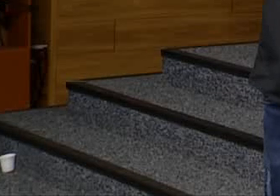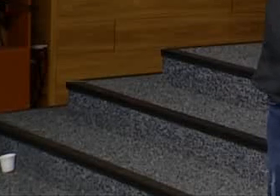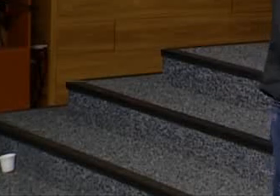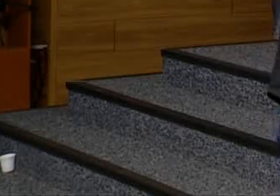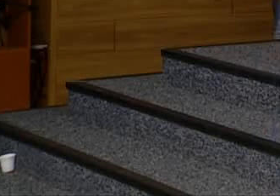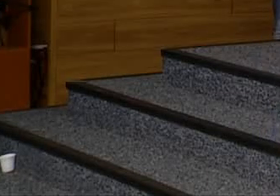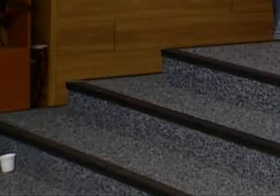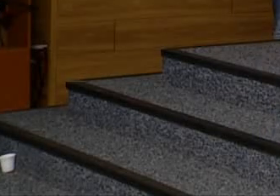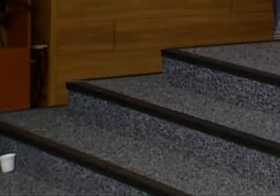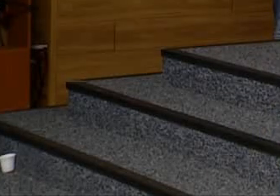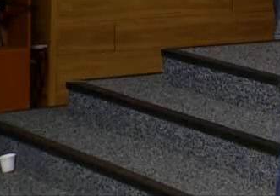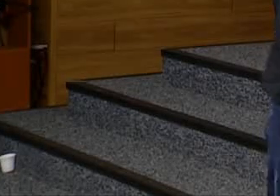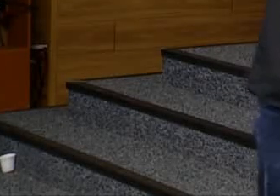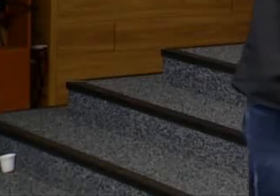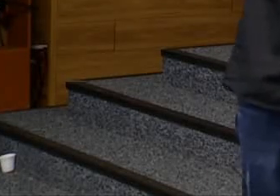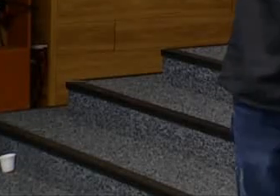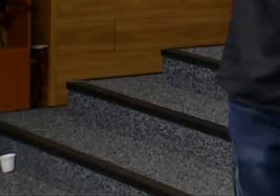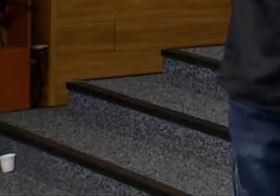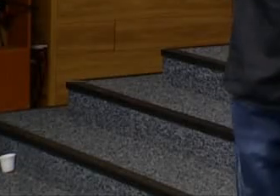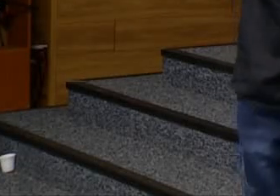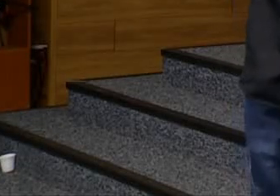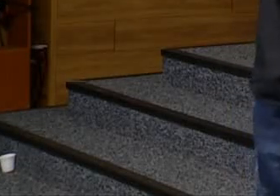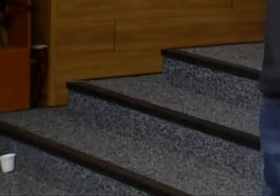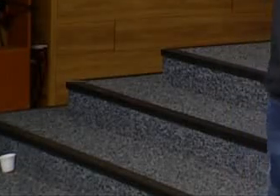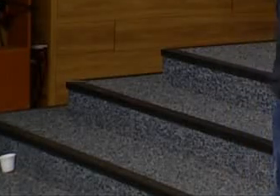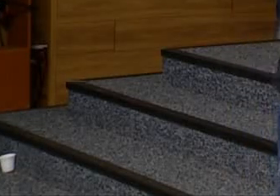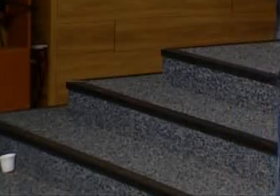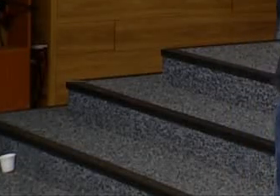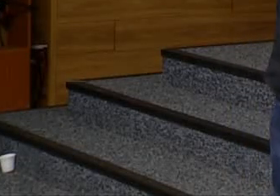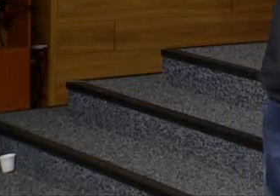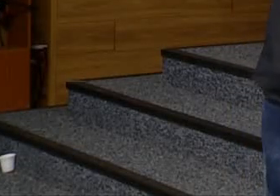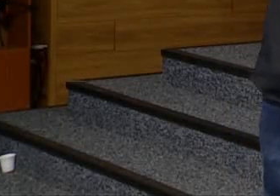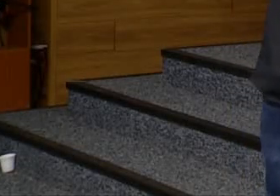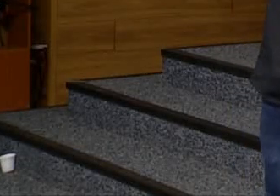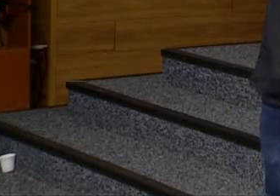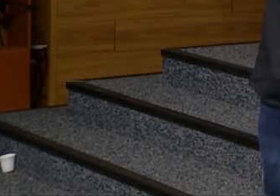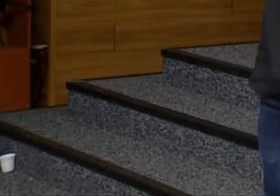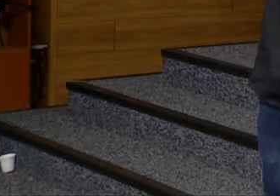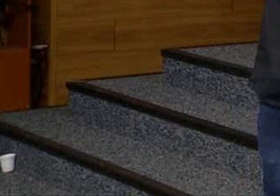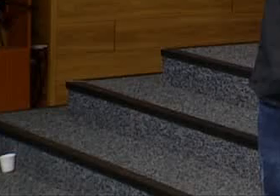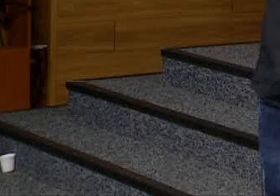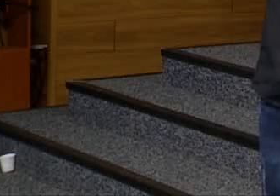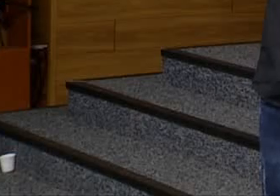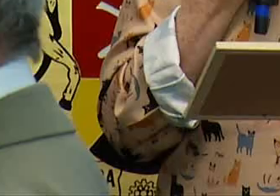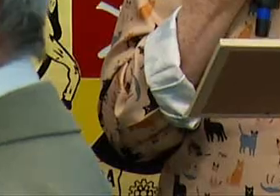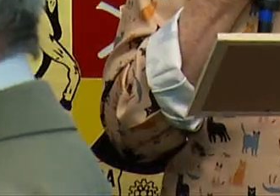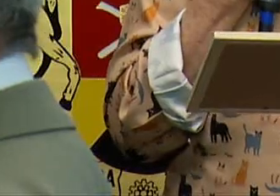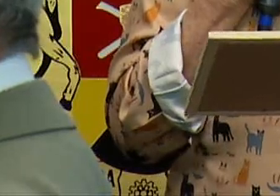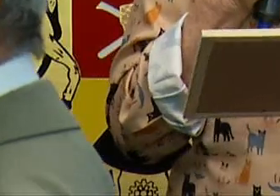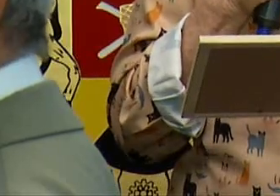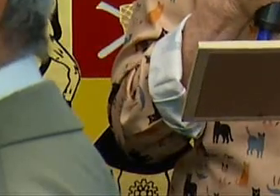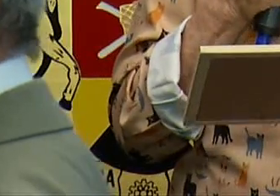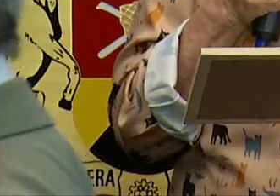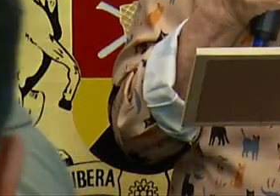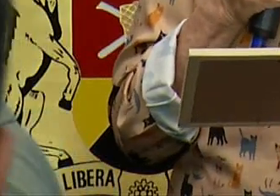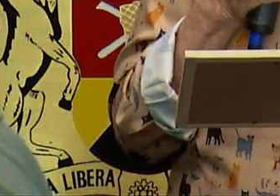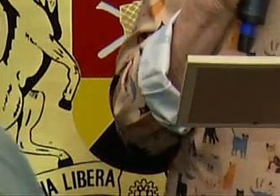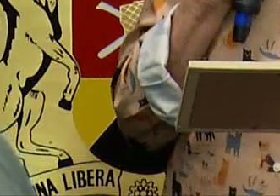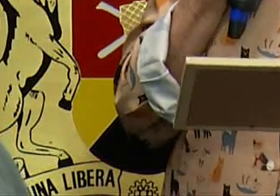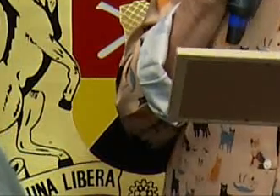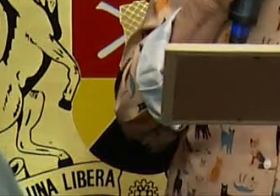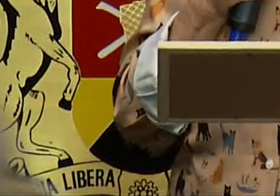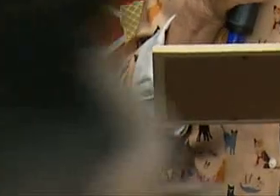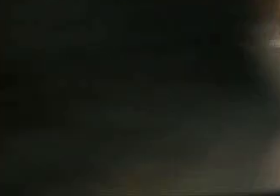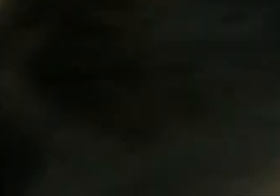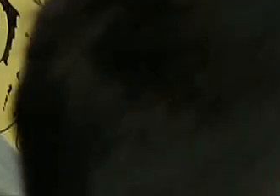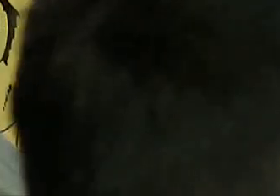menino lá na Câmara, né? Como 20 e poucos anos como jornalista. e hoje tem a agência de notícias S